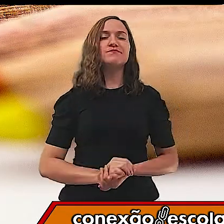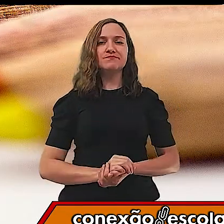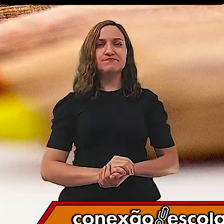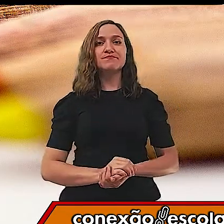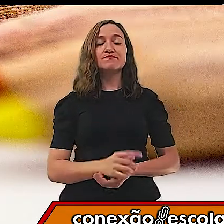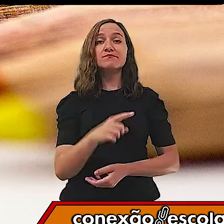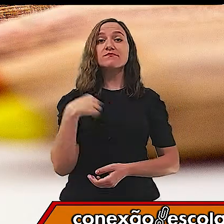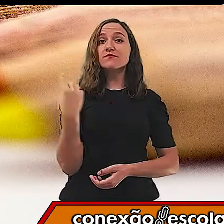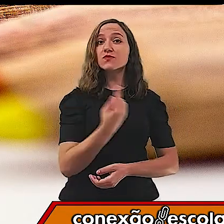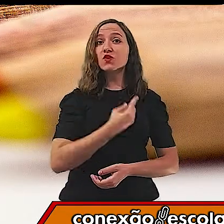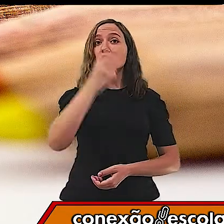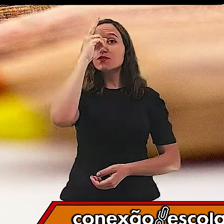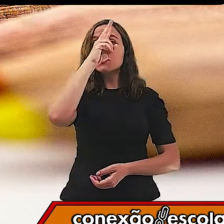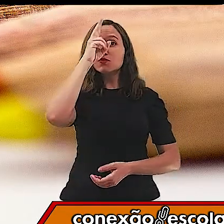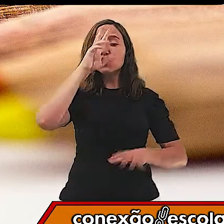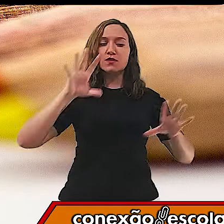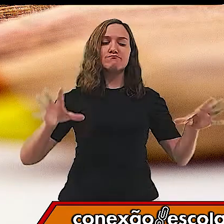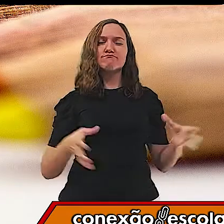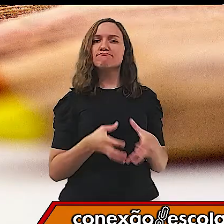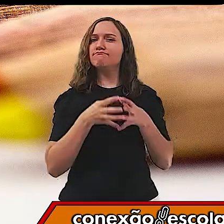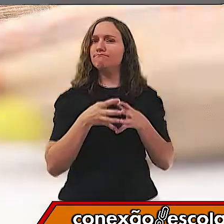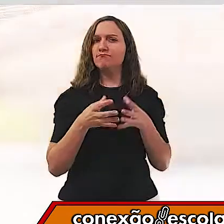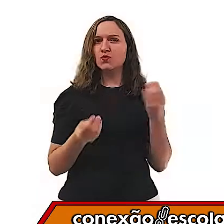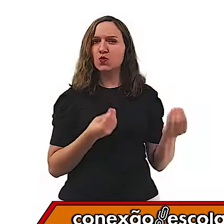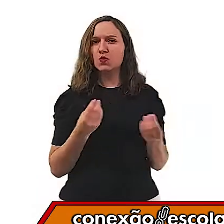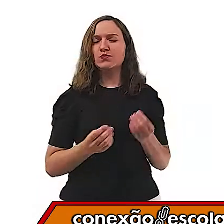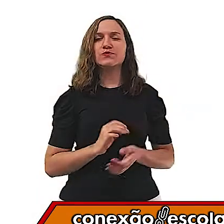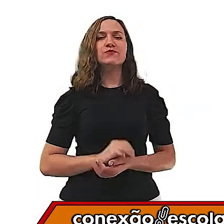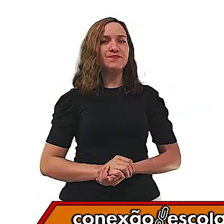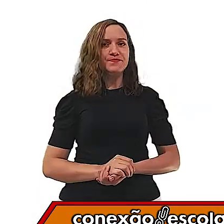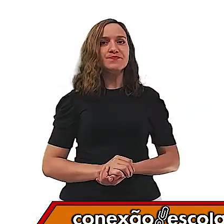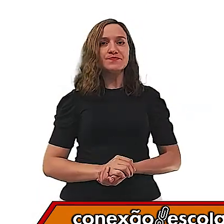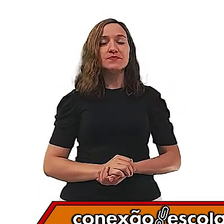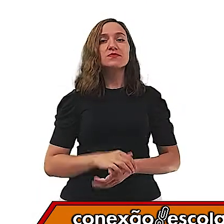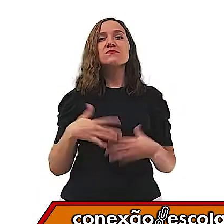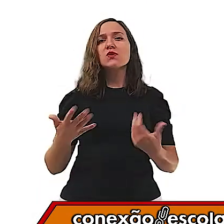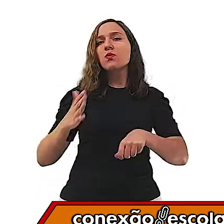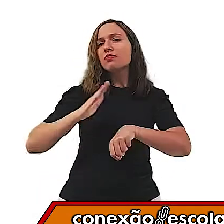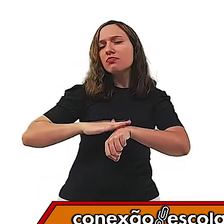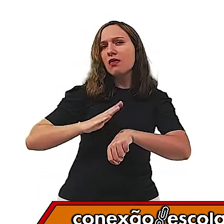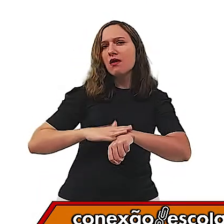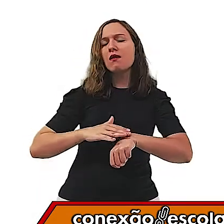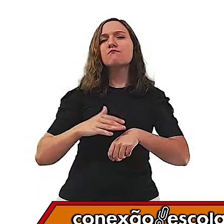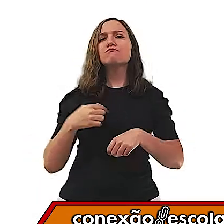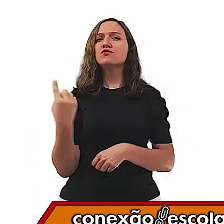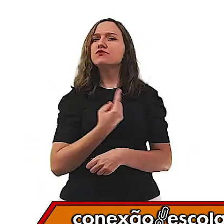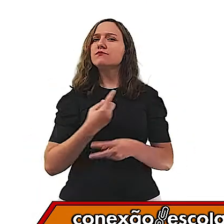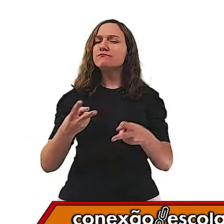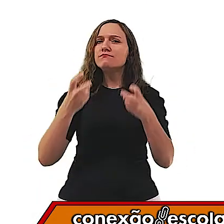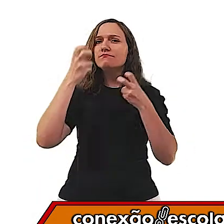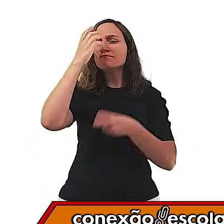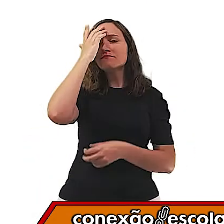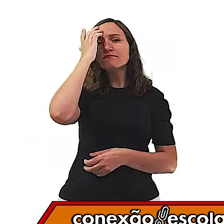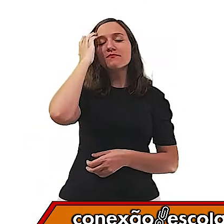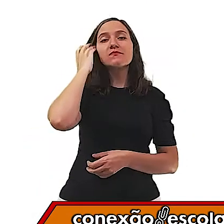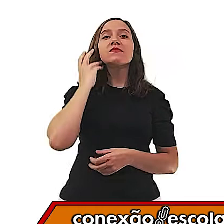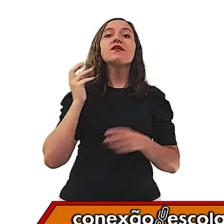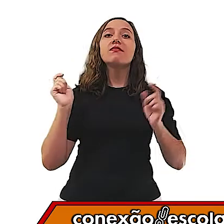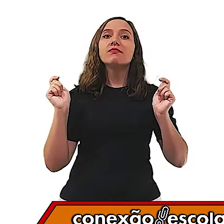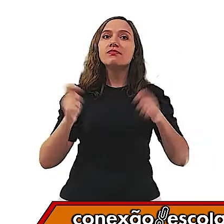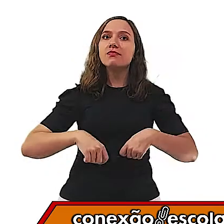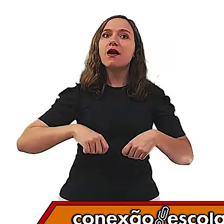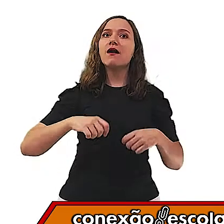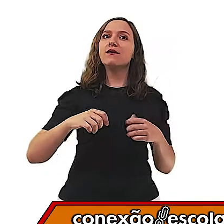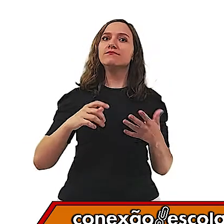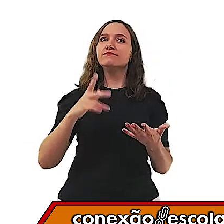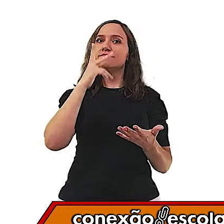Nossa história e nossa comunidade. Usando esses conceitos de tempo, nós podemos registrar